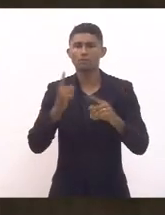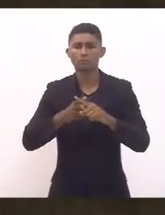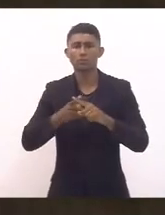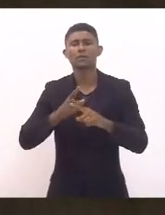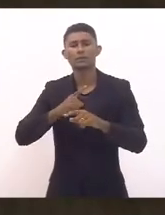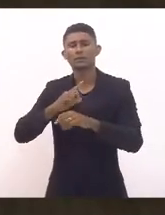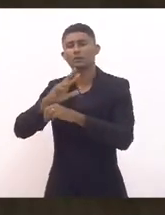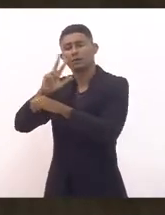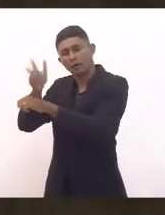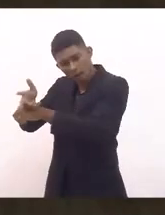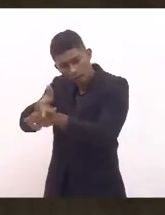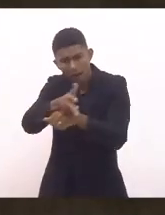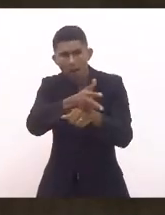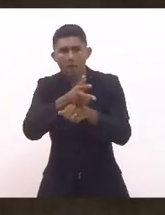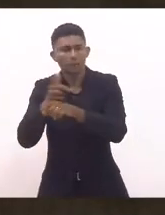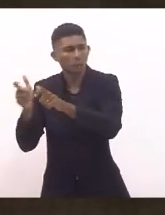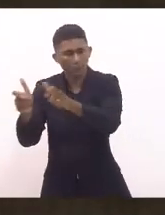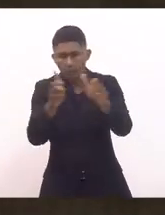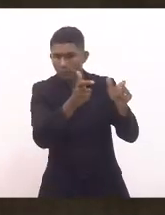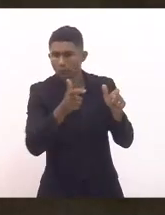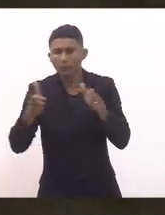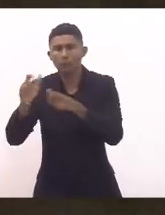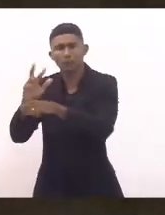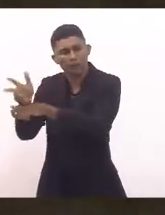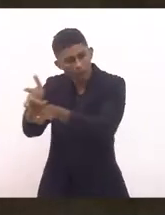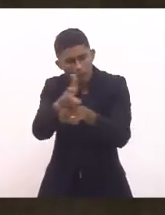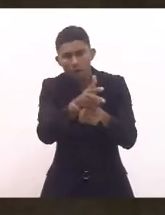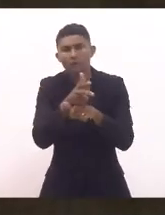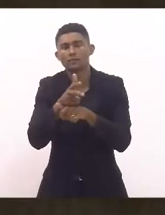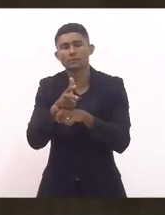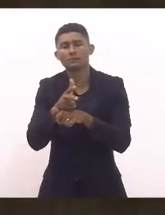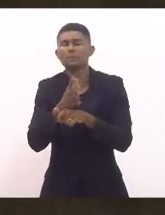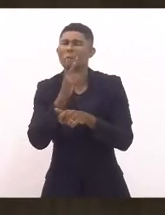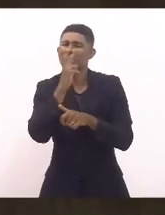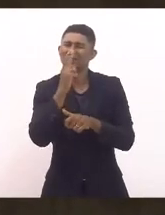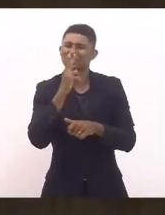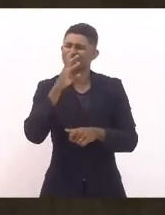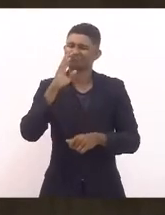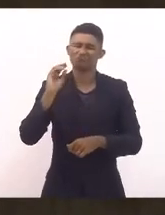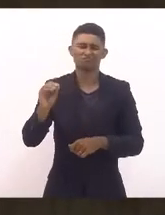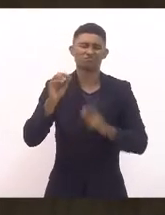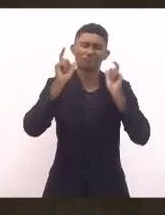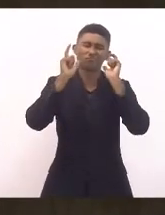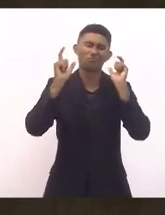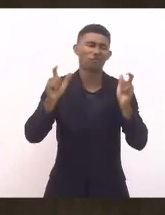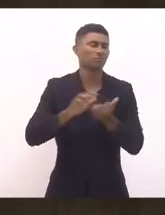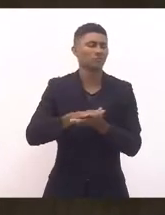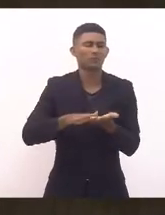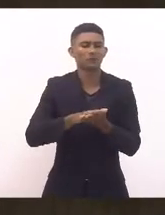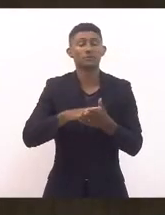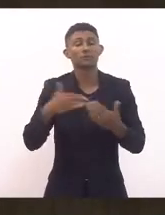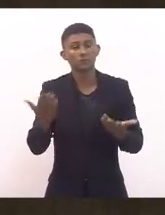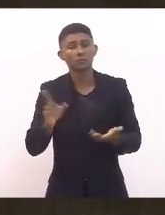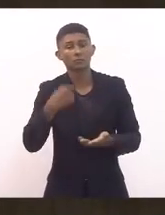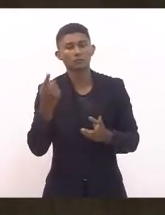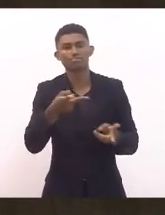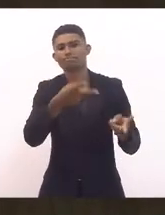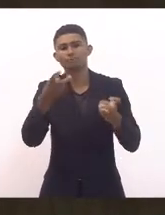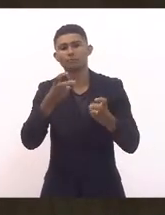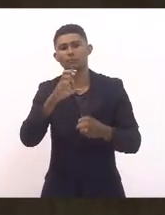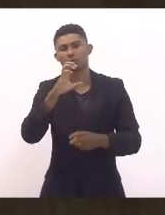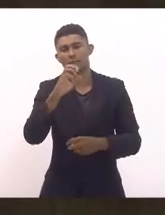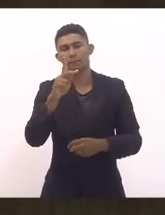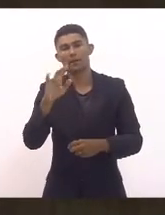câmeras em todos os lugares, o que a gente tem é negligência. E o que a gente pôde notar nessa CPI foi